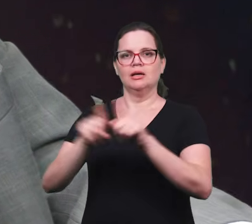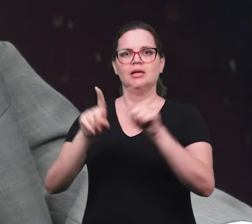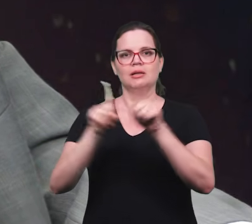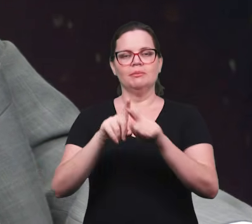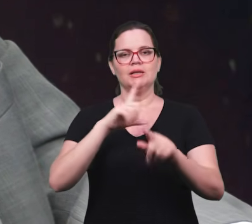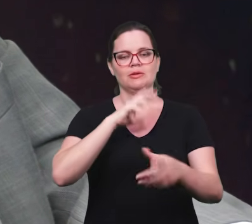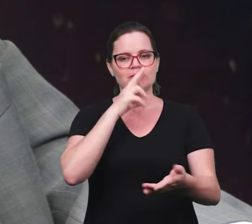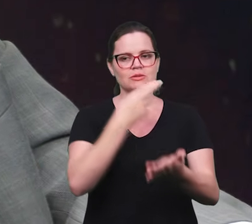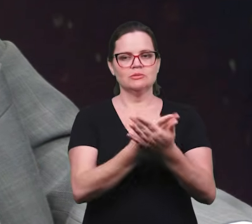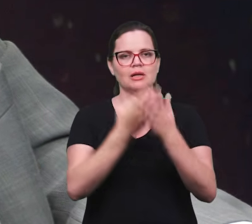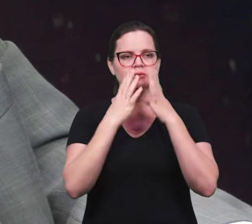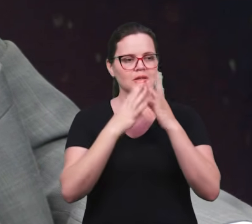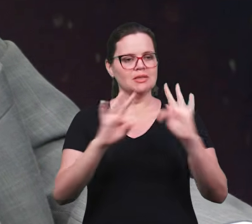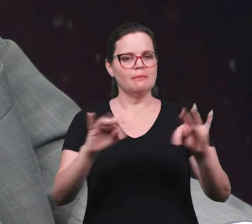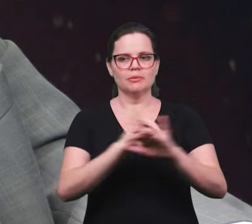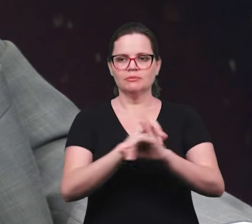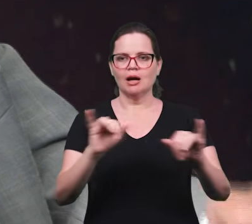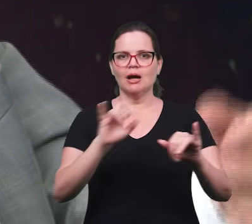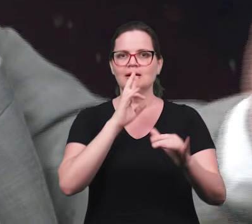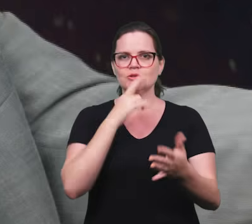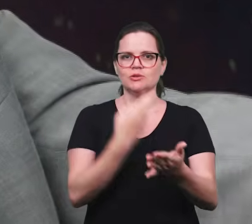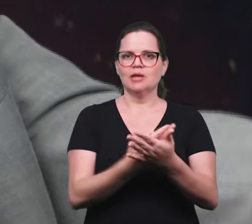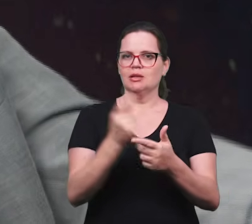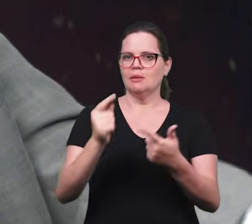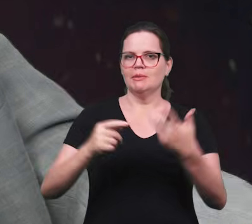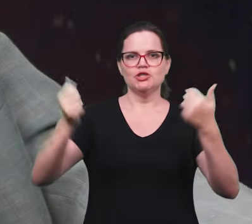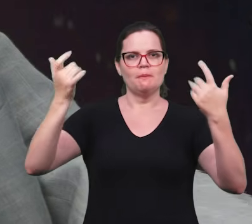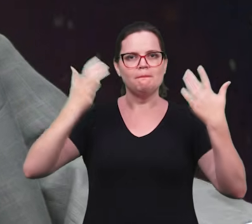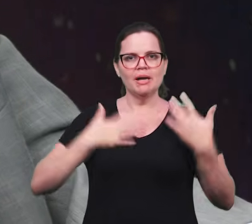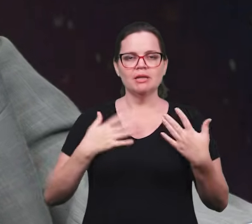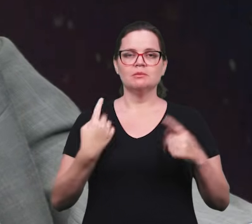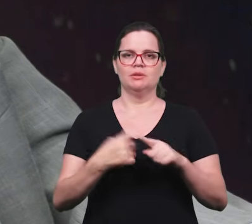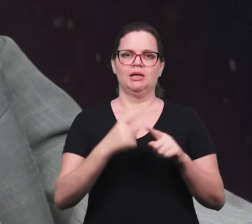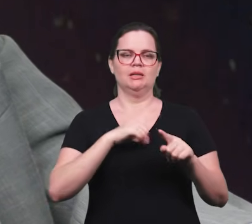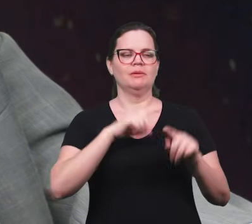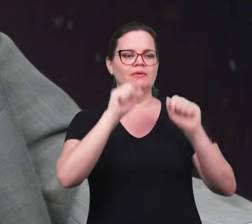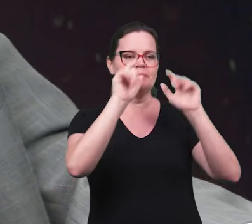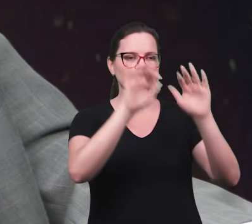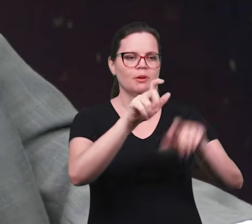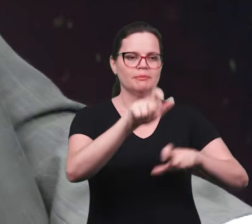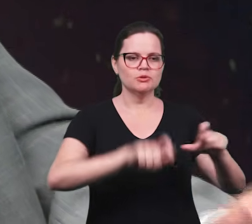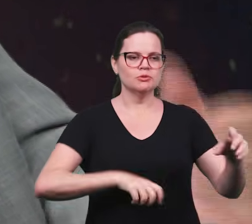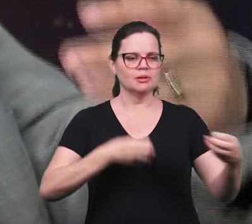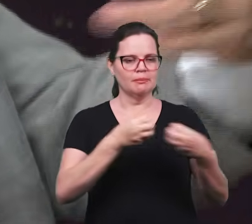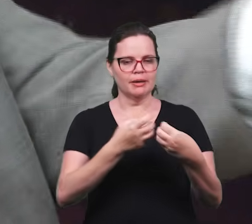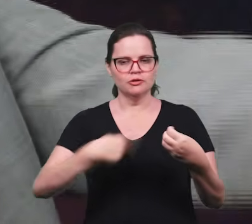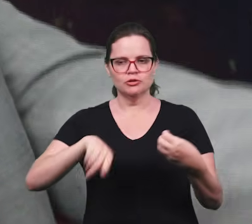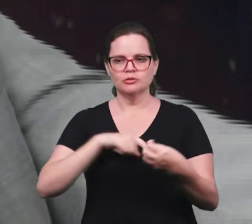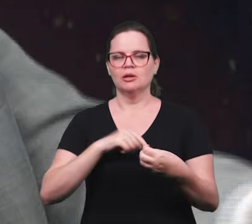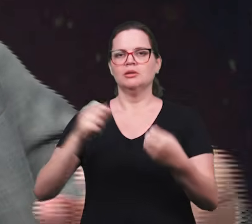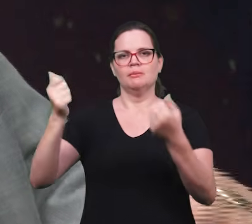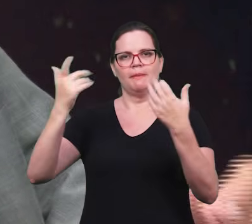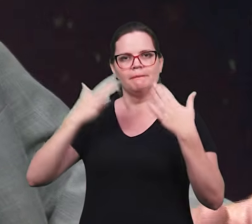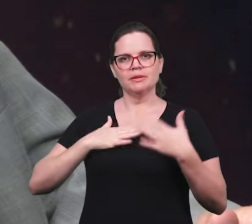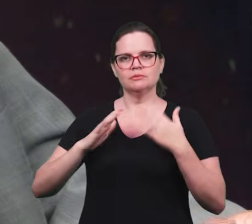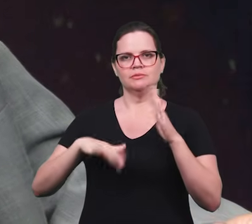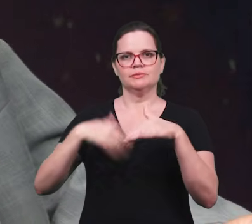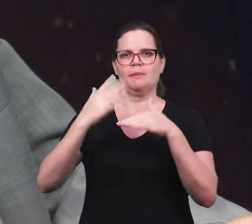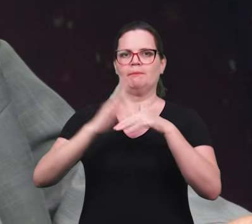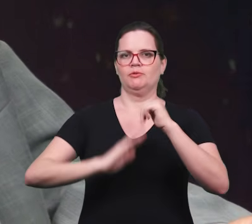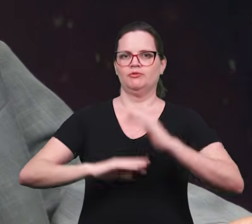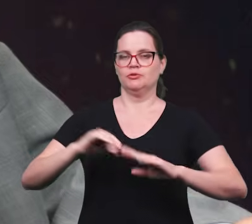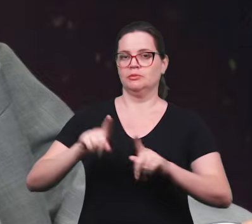nosso redor. Porque o Senhor, Ele abençoa quem está ao nosso lado, o Senhor prospera a nossa vida profissional, o Senhor prospera a nossa vida